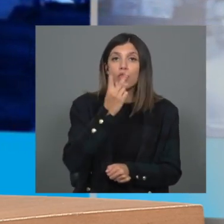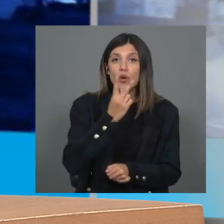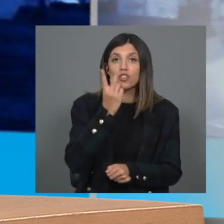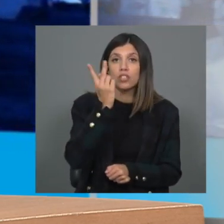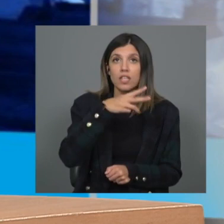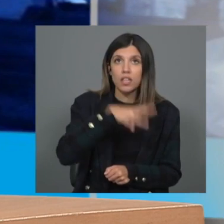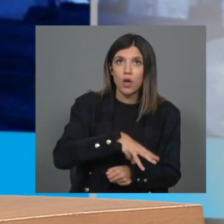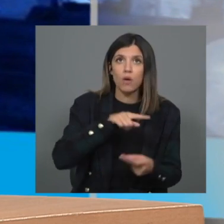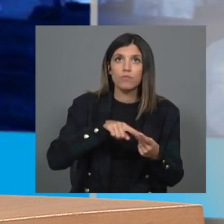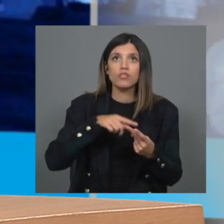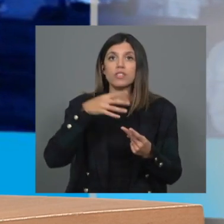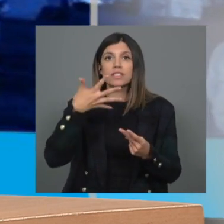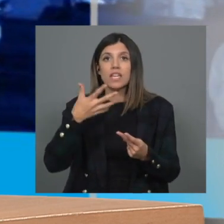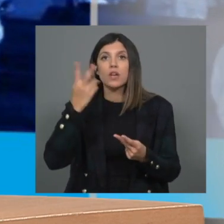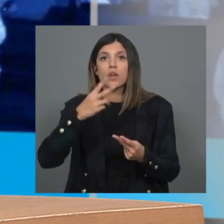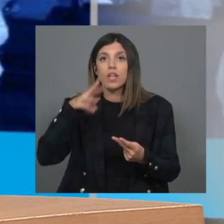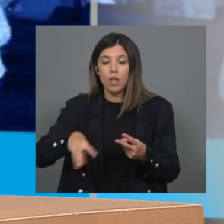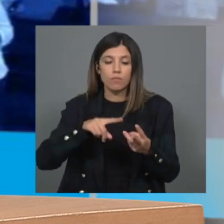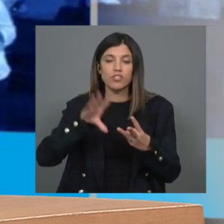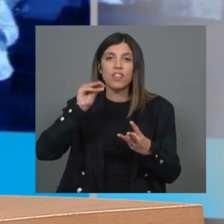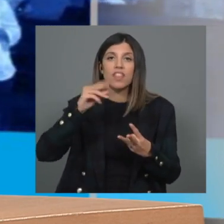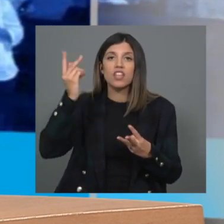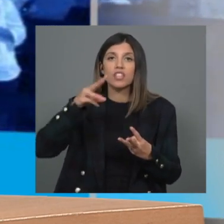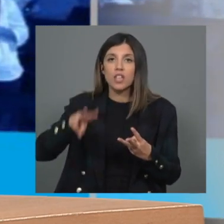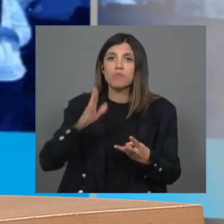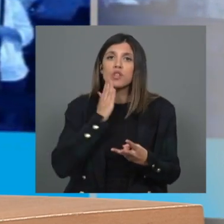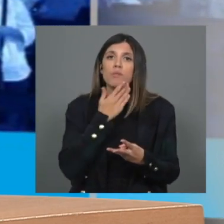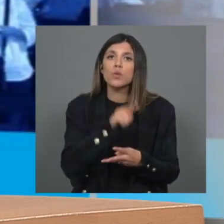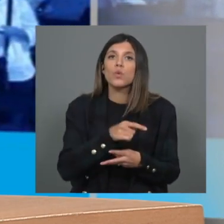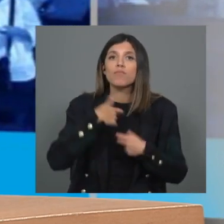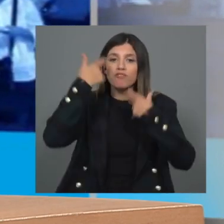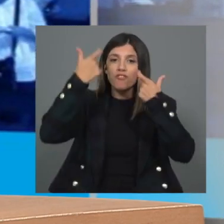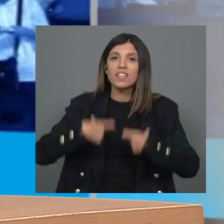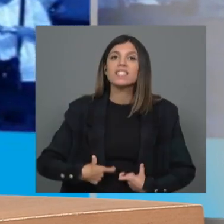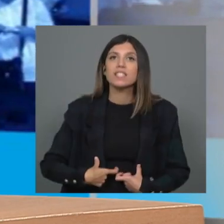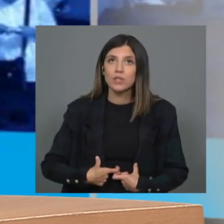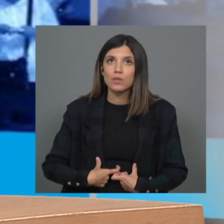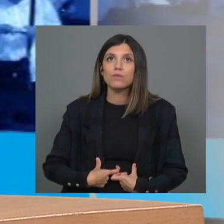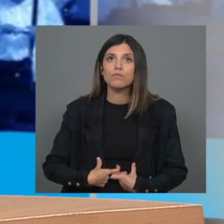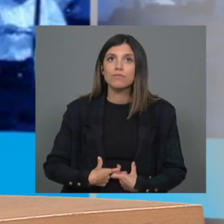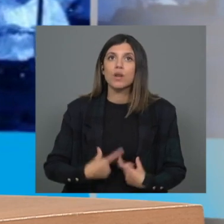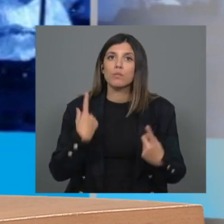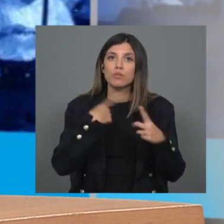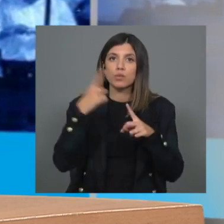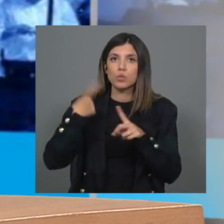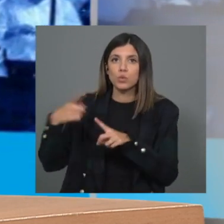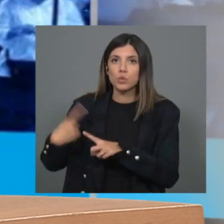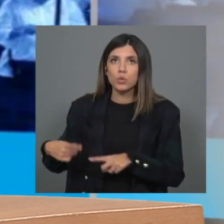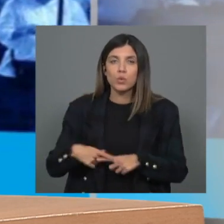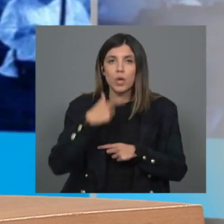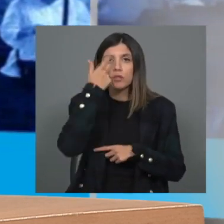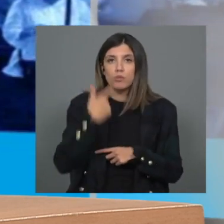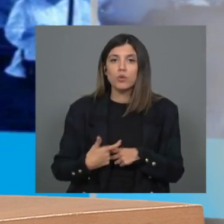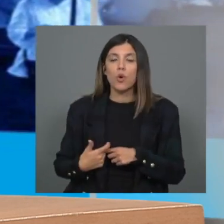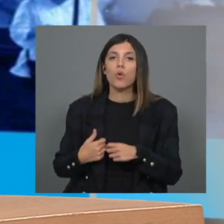km, ou 10 km, dependendo do estado de saúde físico em que se encontrem. E, portanto, damos essas diferentes possibilidades e as pessoas fazem este